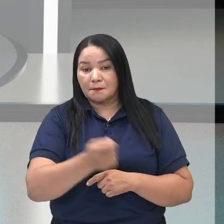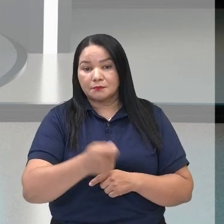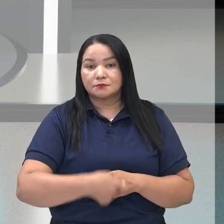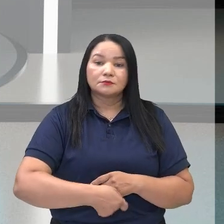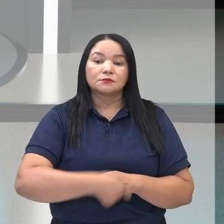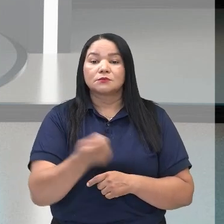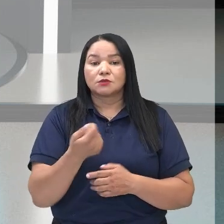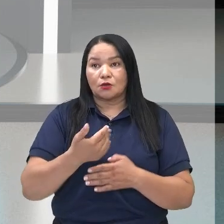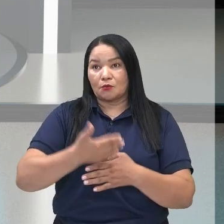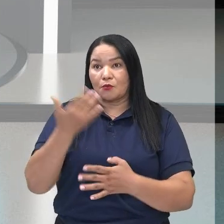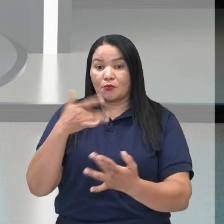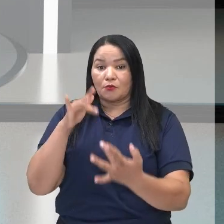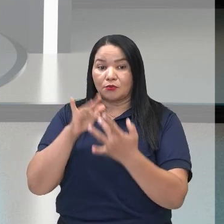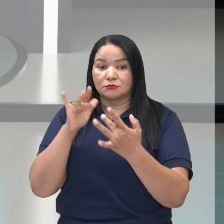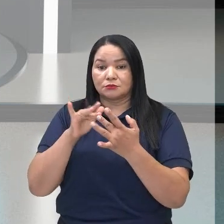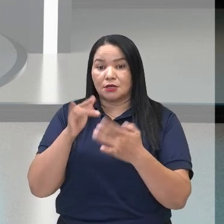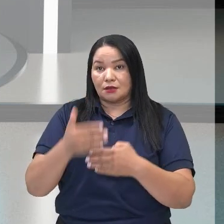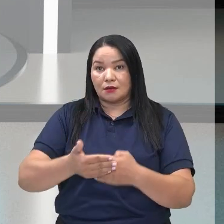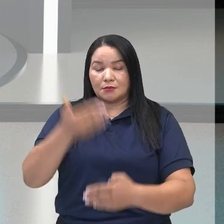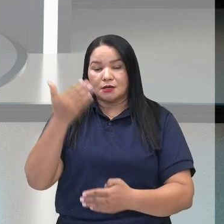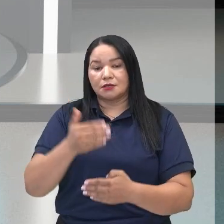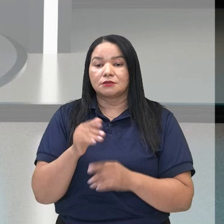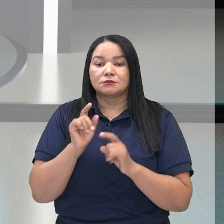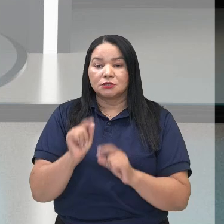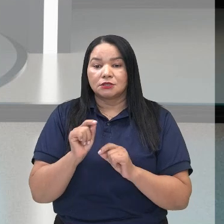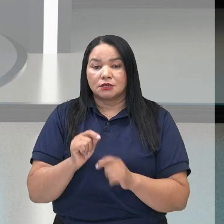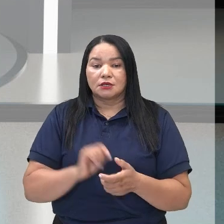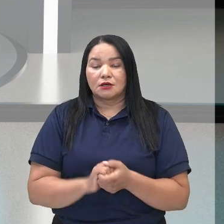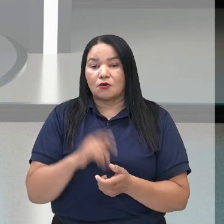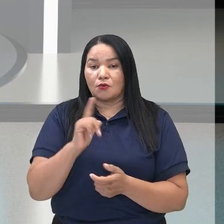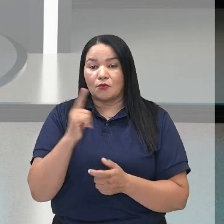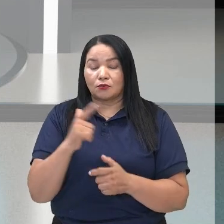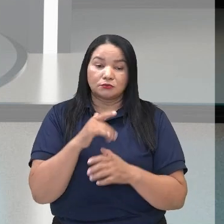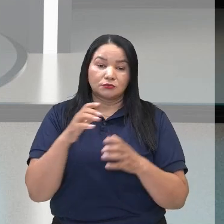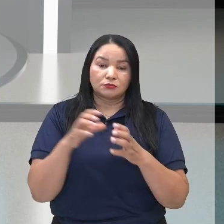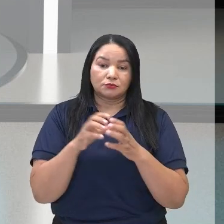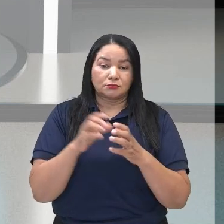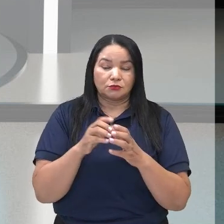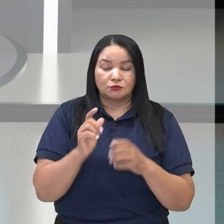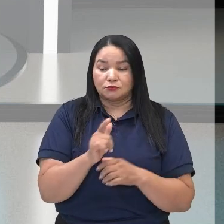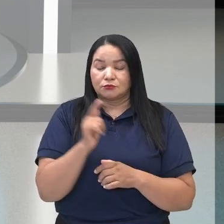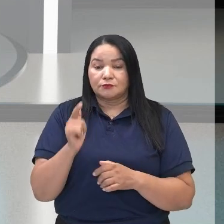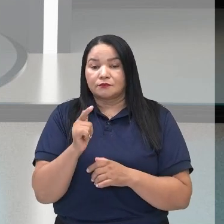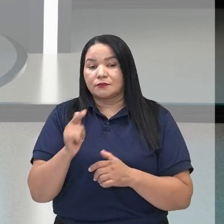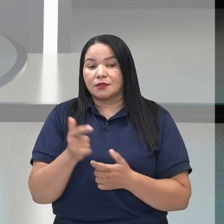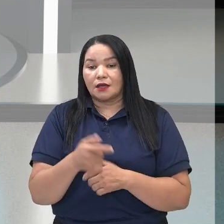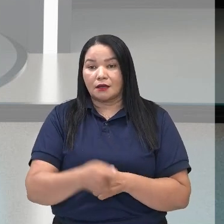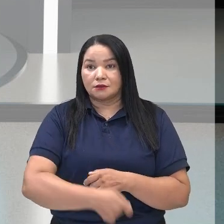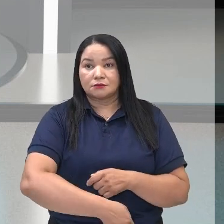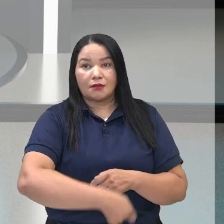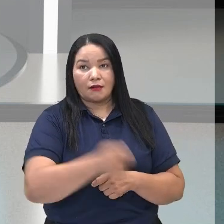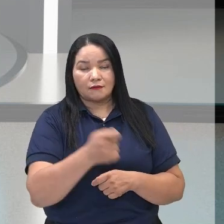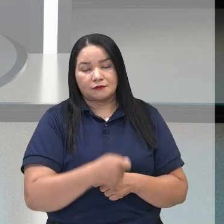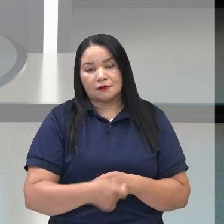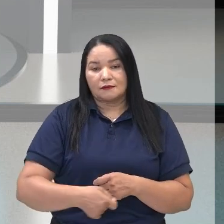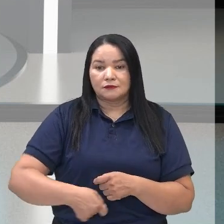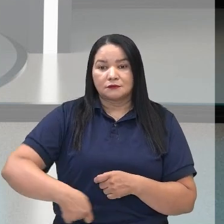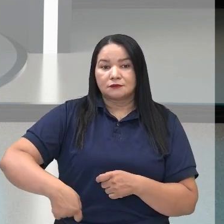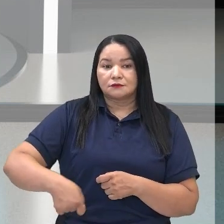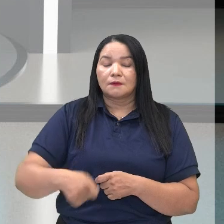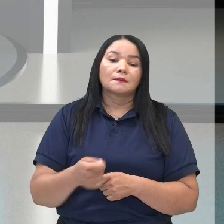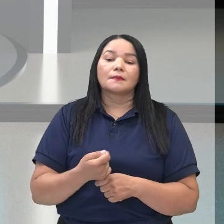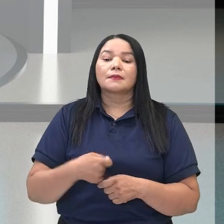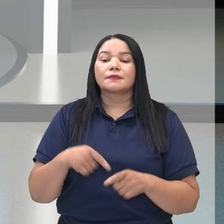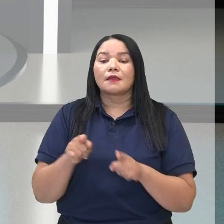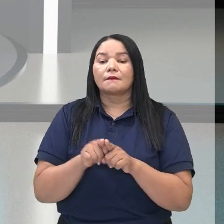contra a parede frontal, de modo que o adversário não consiga devolvê-la antes de ela tocar o chão